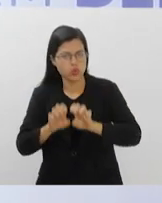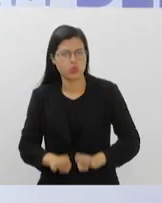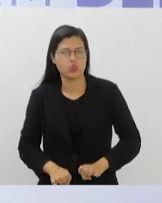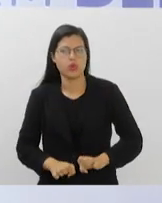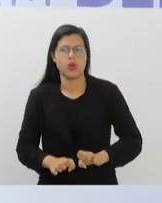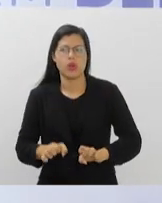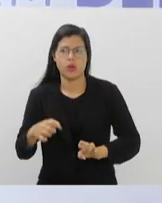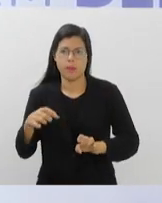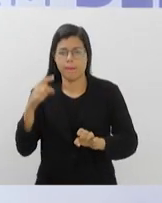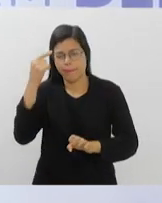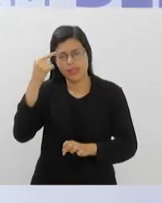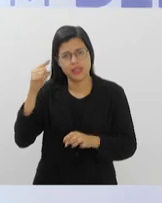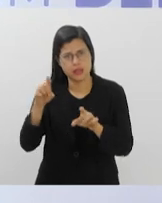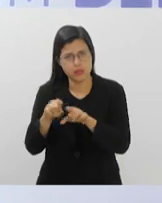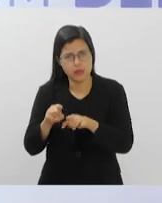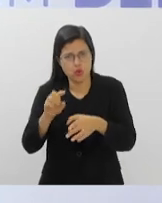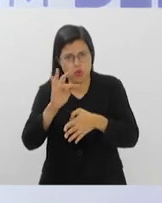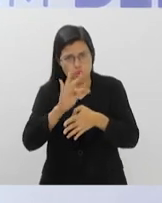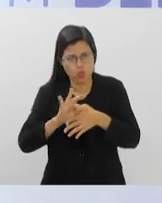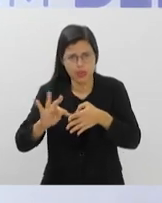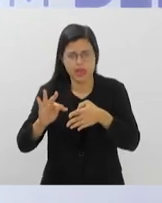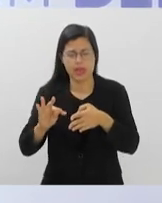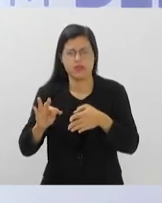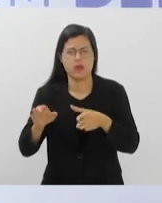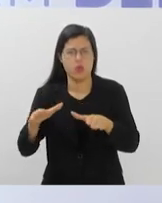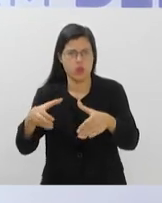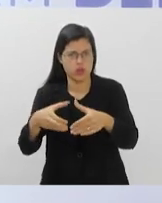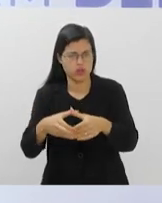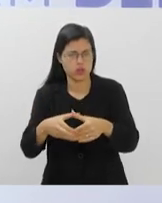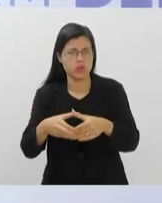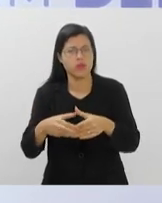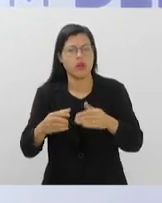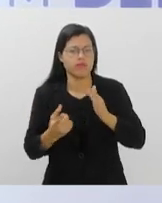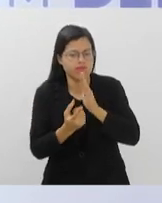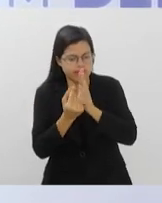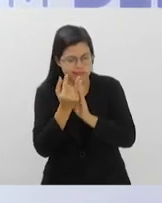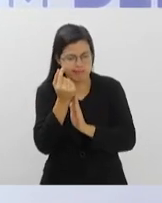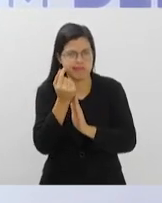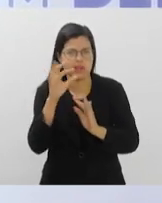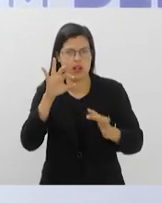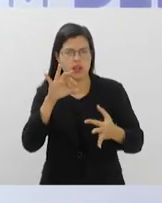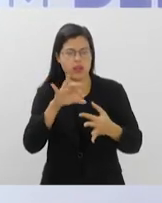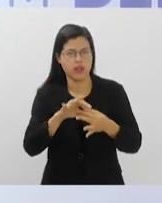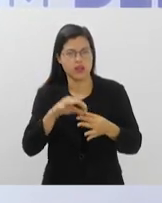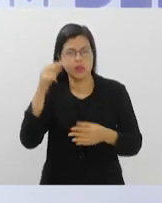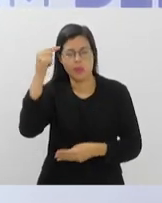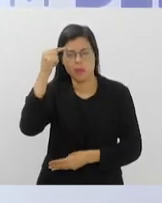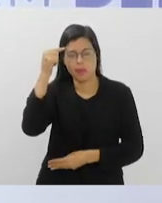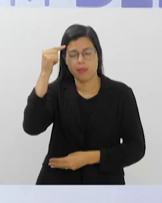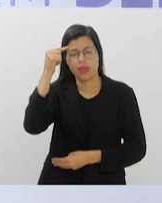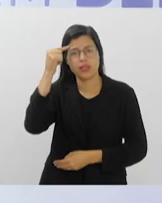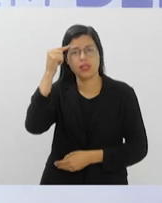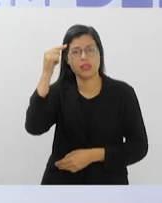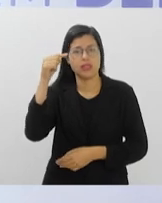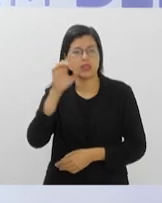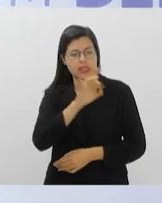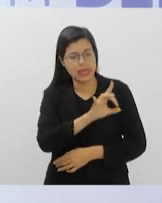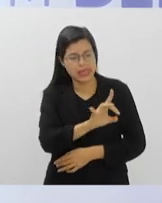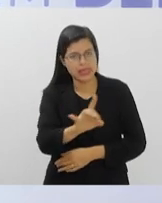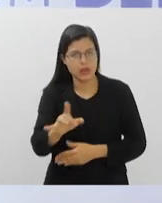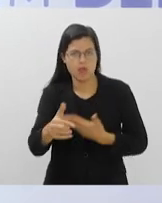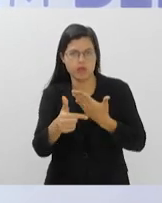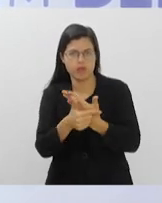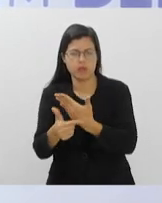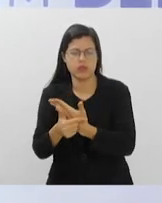em tutela coletiva a gente pensa sim em questões orçamentárias a gente pensa nas atribuições de cada um